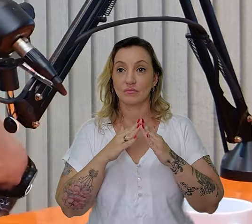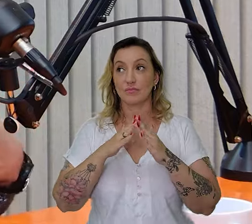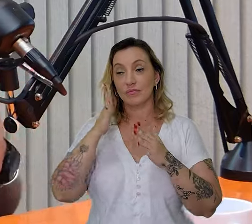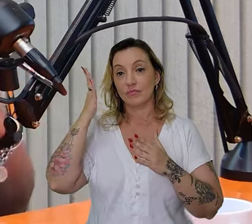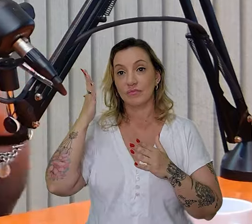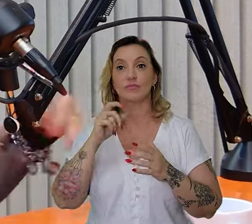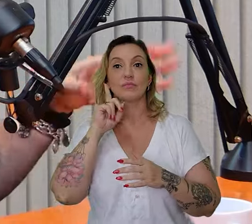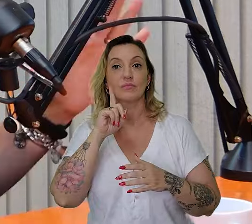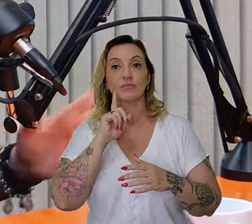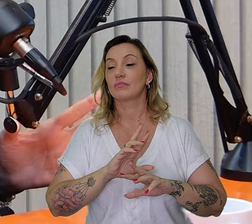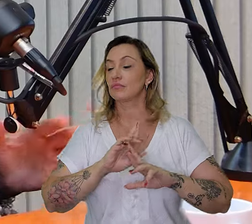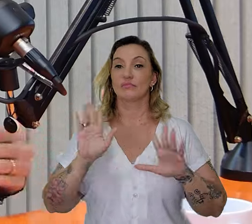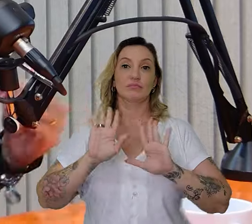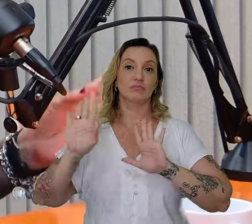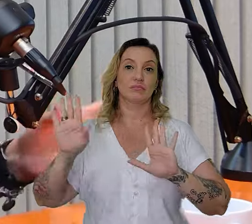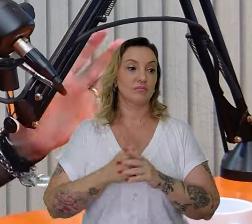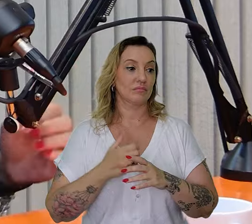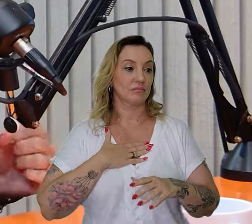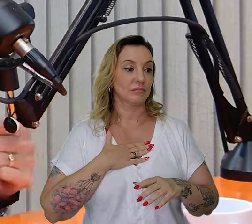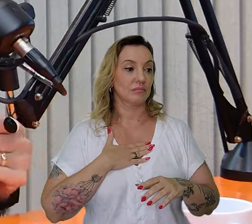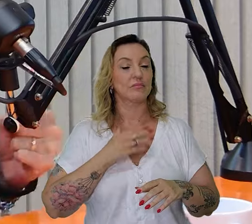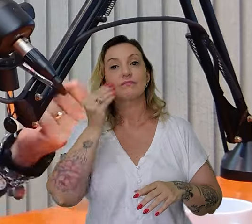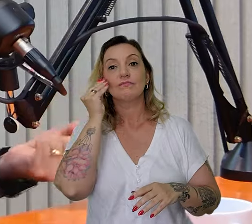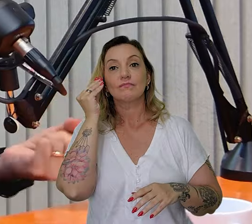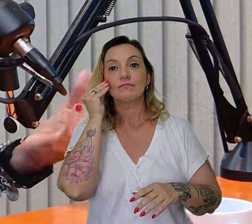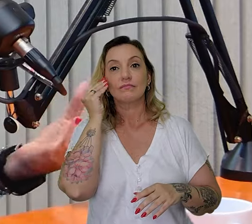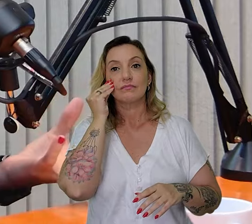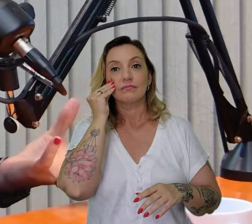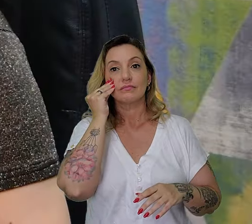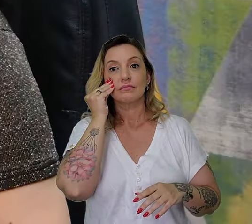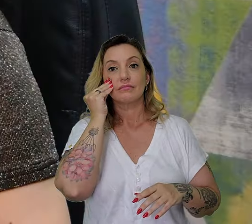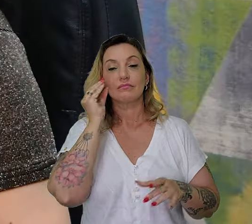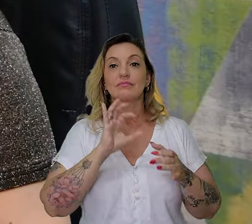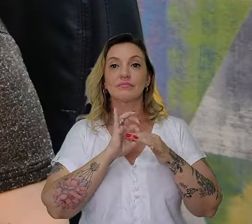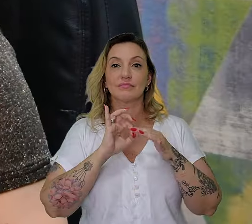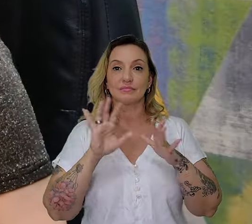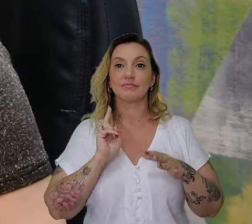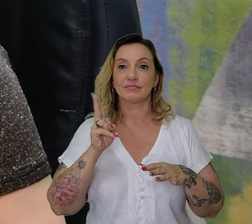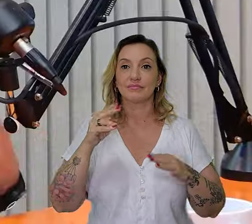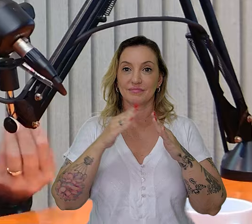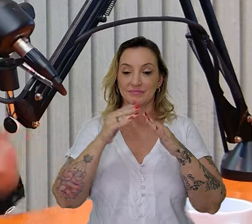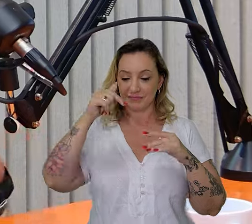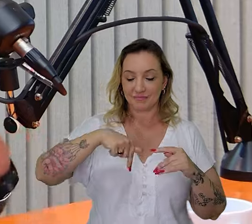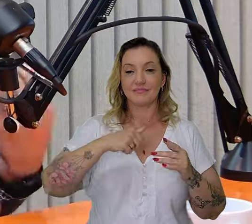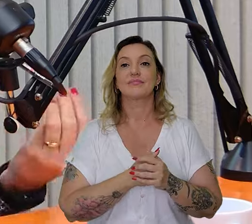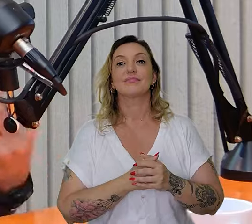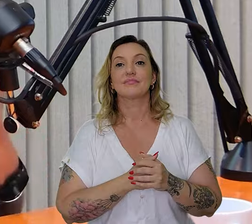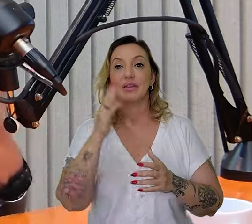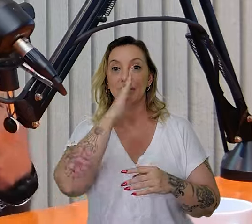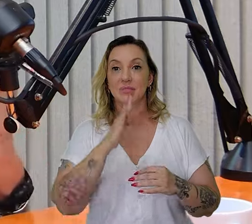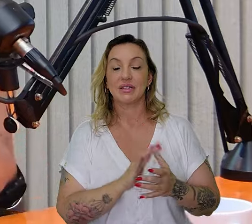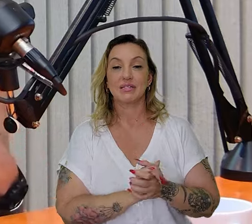né foi uma briga para eu conseguir a fi me deixar Continuar morando aqui aqui no Brasil então eu não tinha não